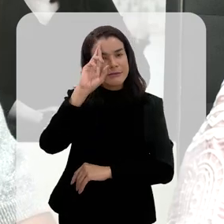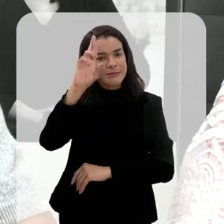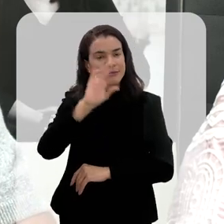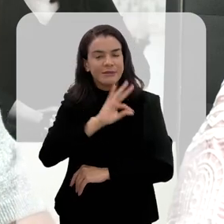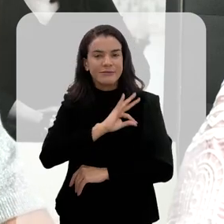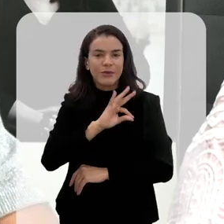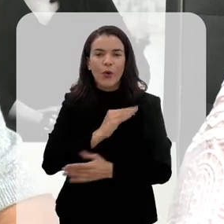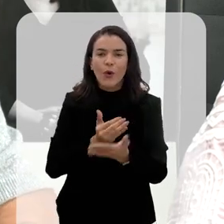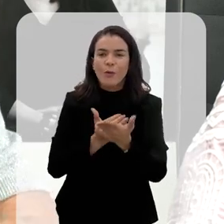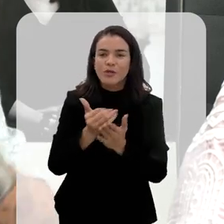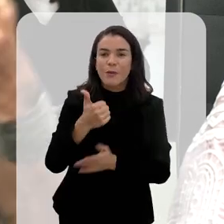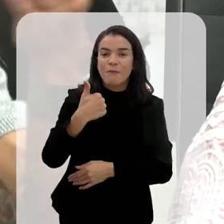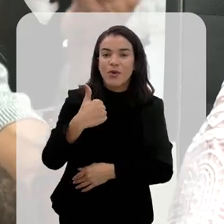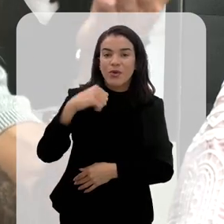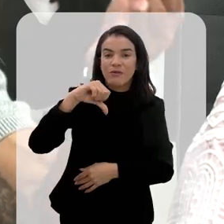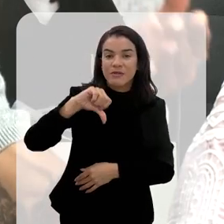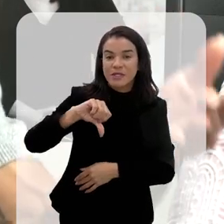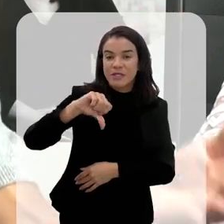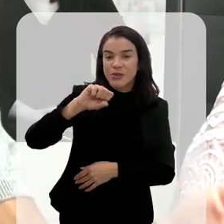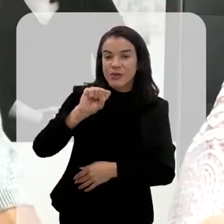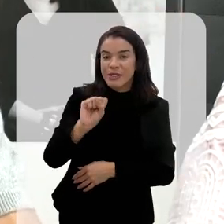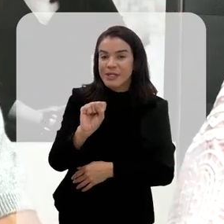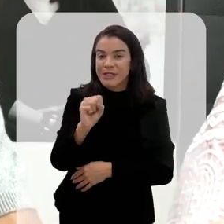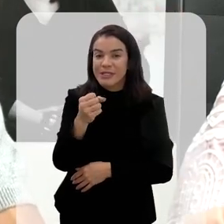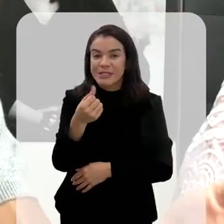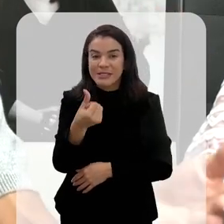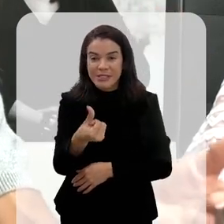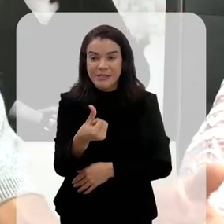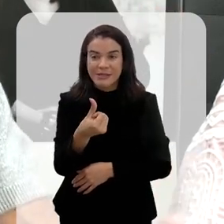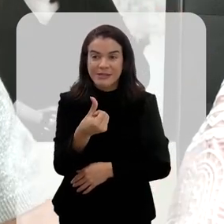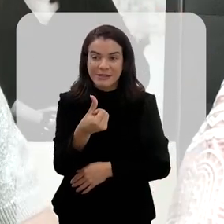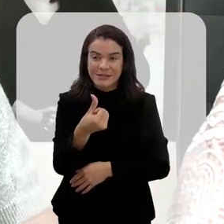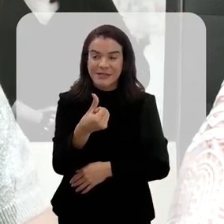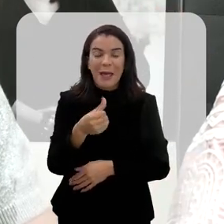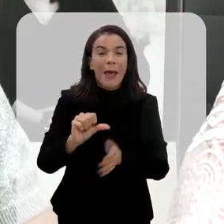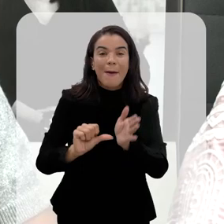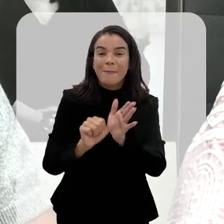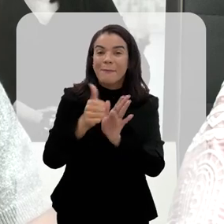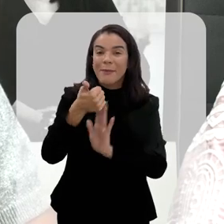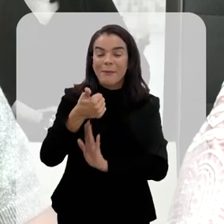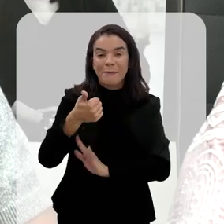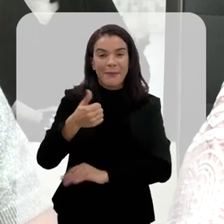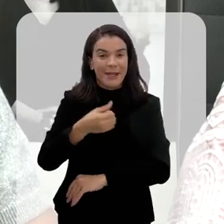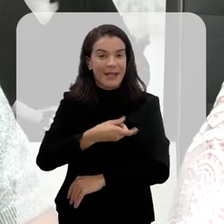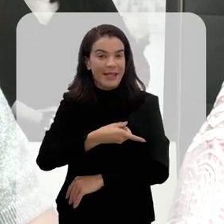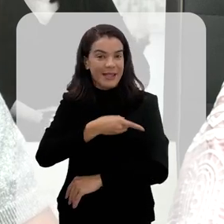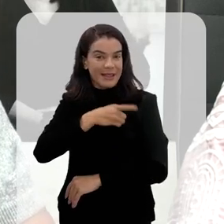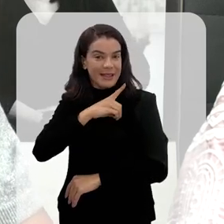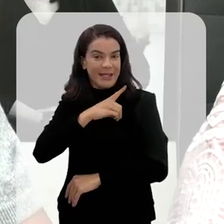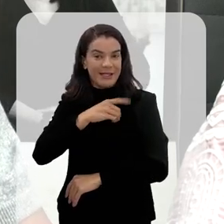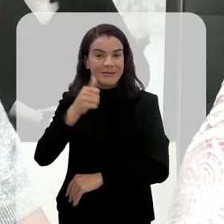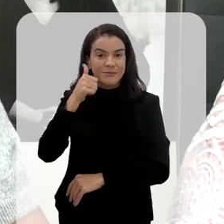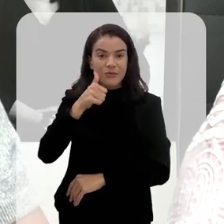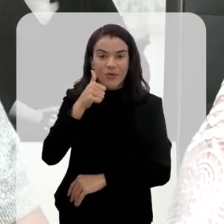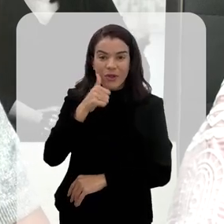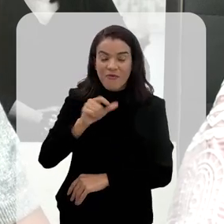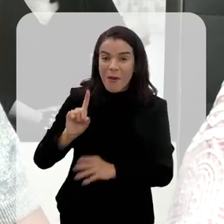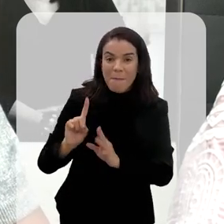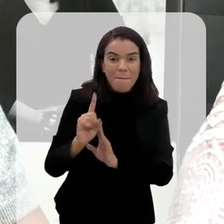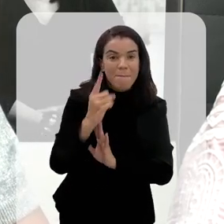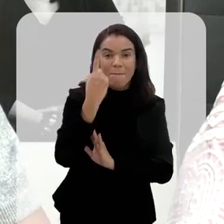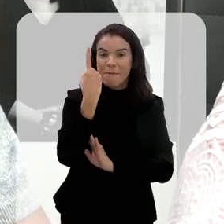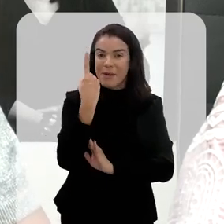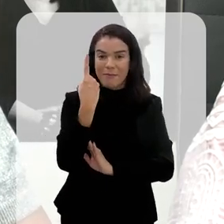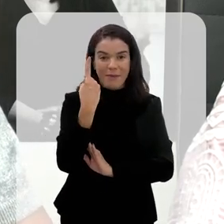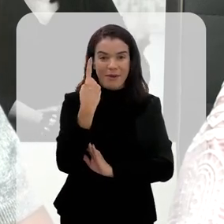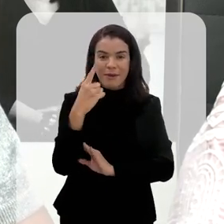já fazem desde 1986, quando foi inaugurada a primeira Delegacia da Mulher. A Delegacia da